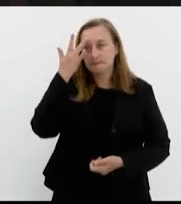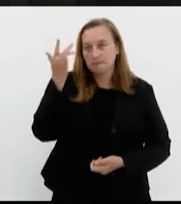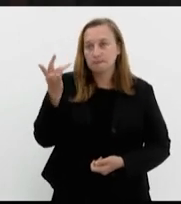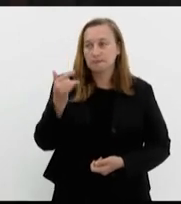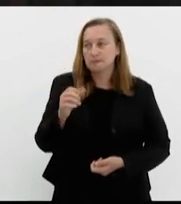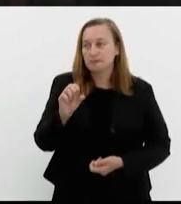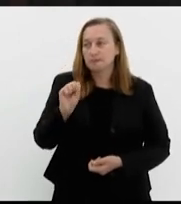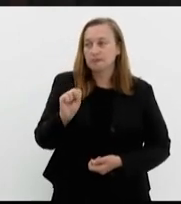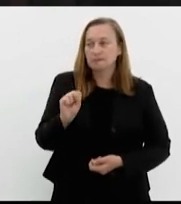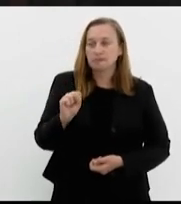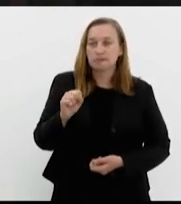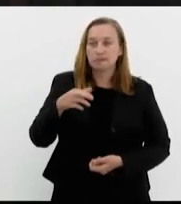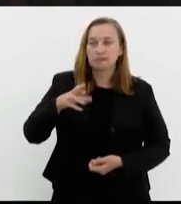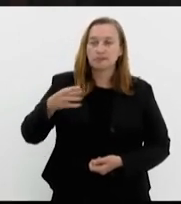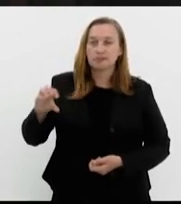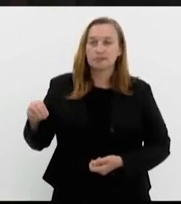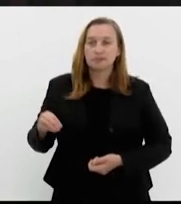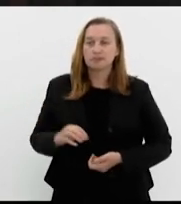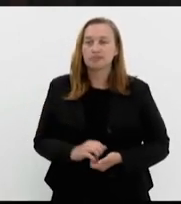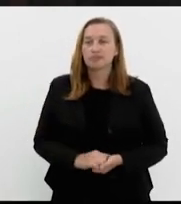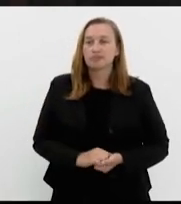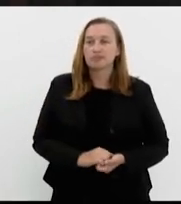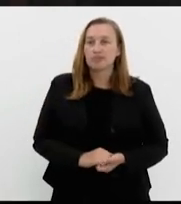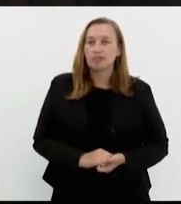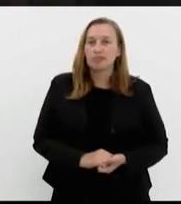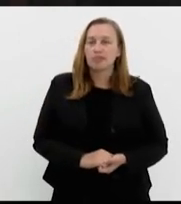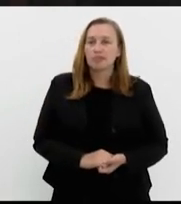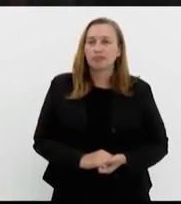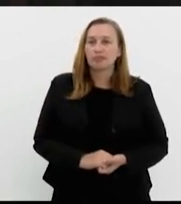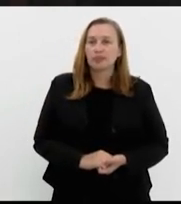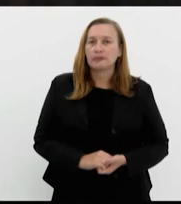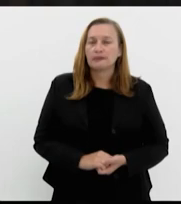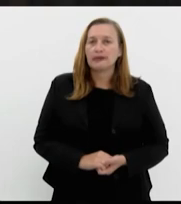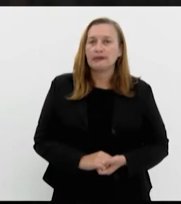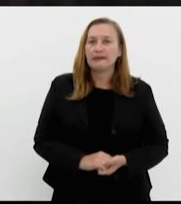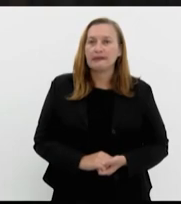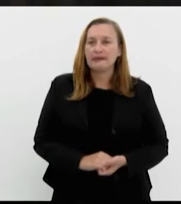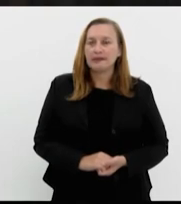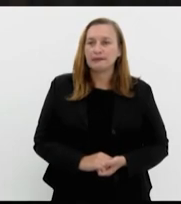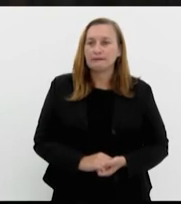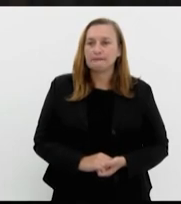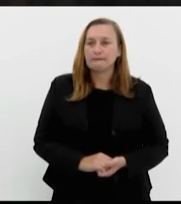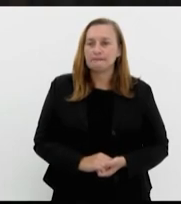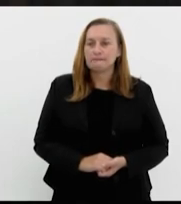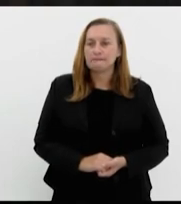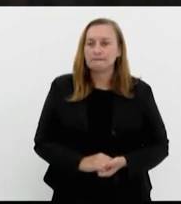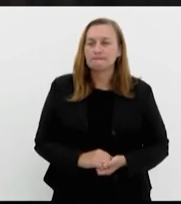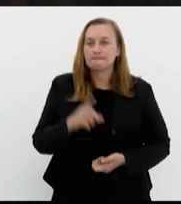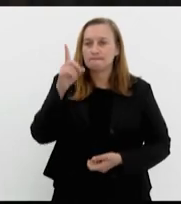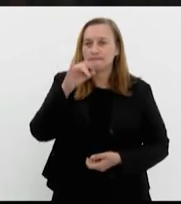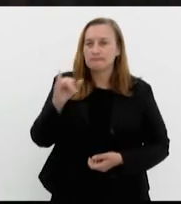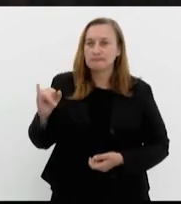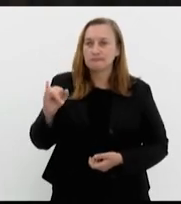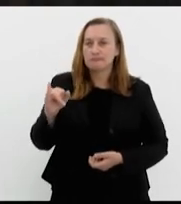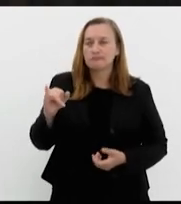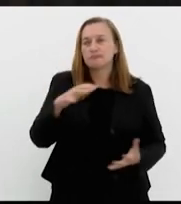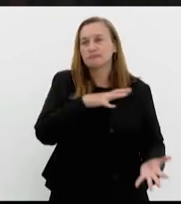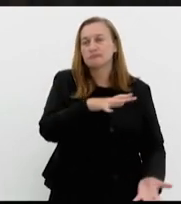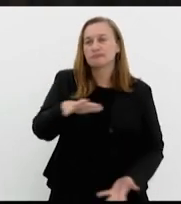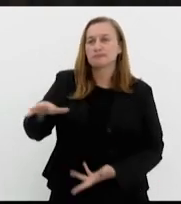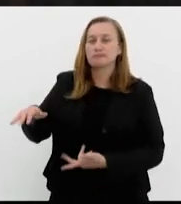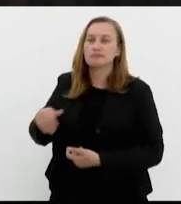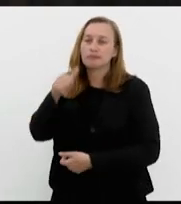8 de março, é o Dia Internacional da Mulher. Daí,